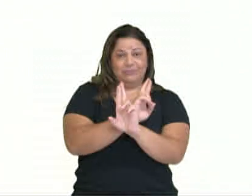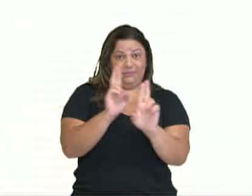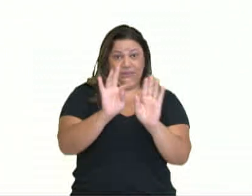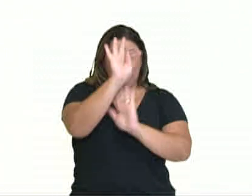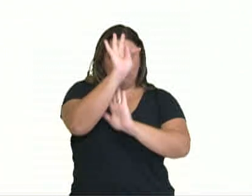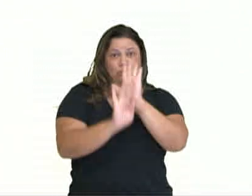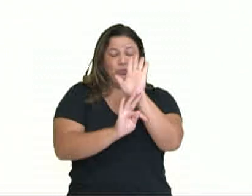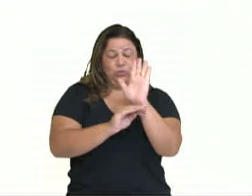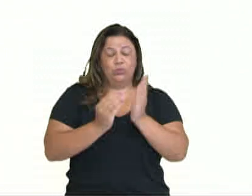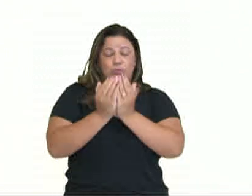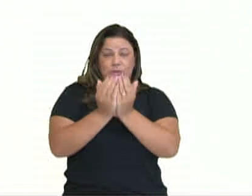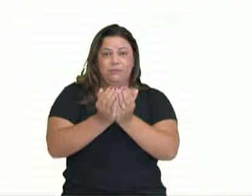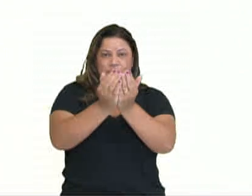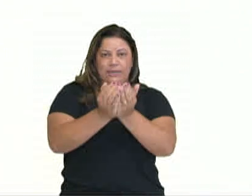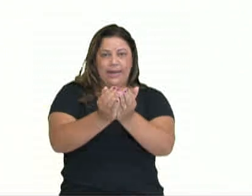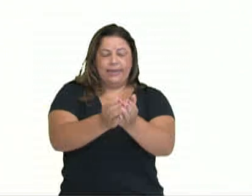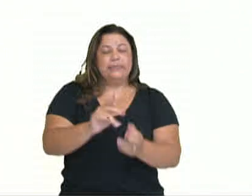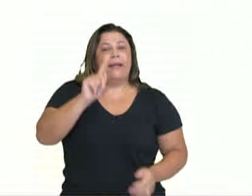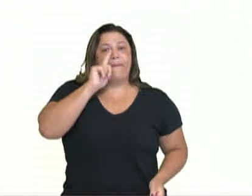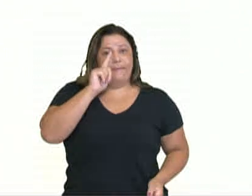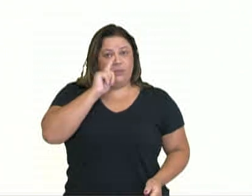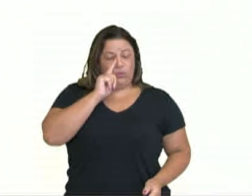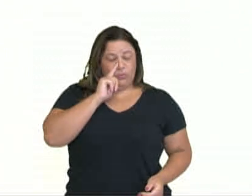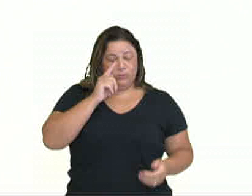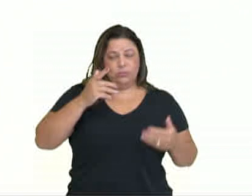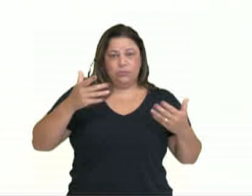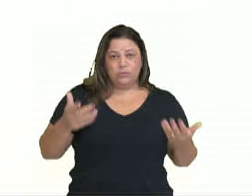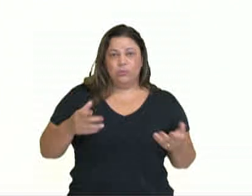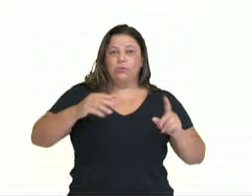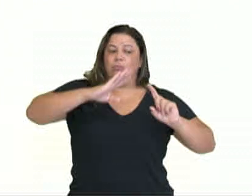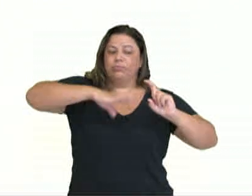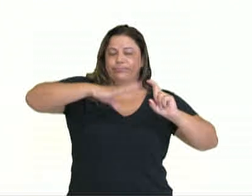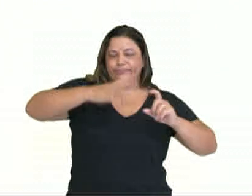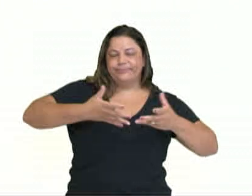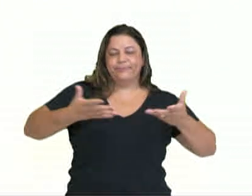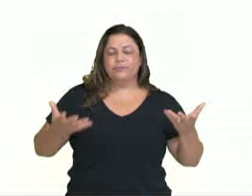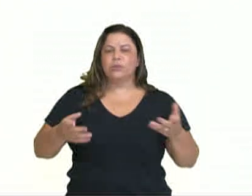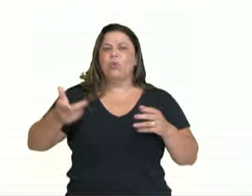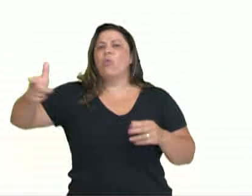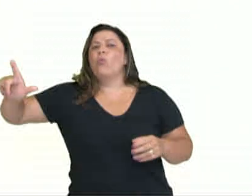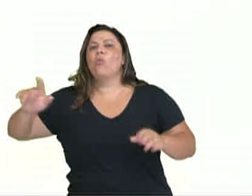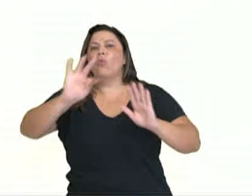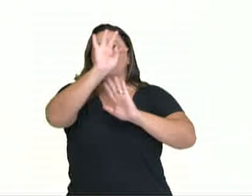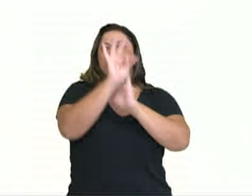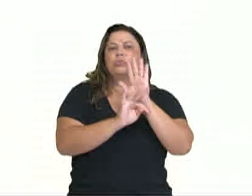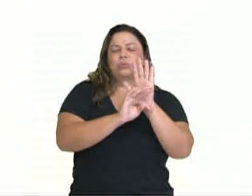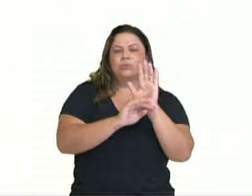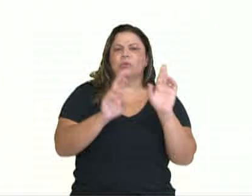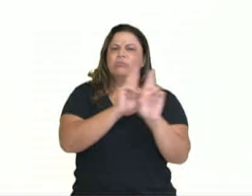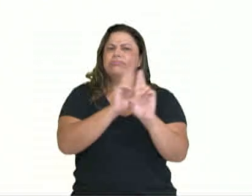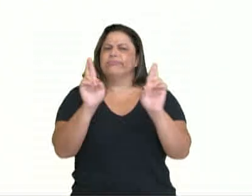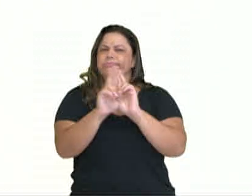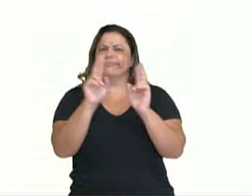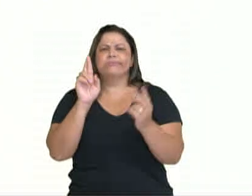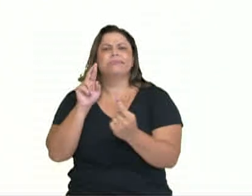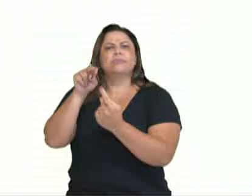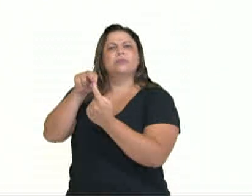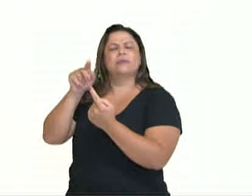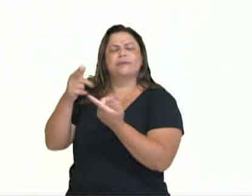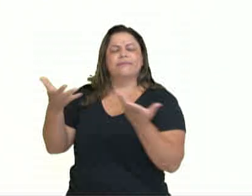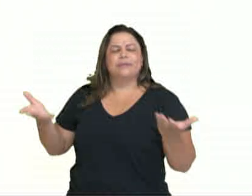a barca da mitologia grega e é também com outro texto. Quais são as referências usadas nesse